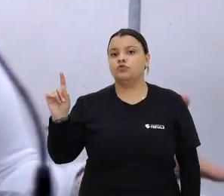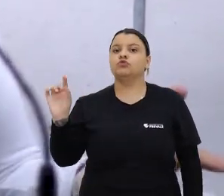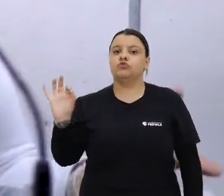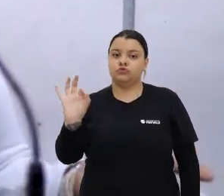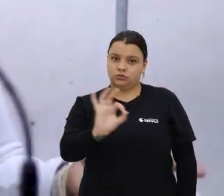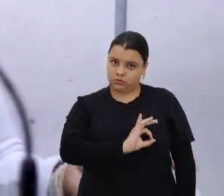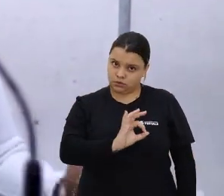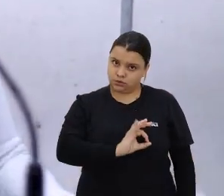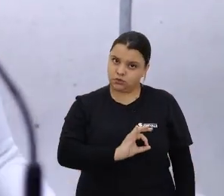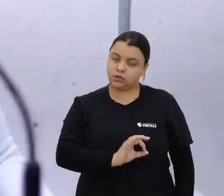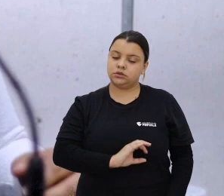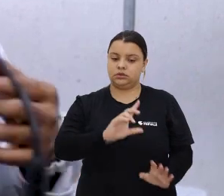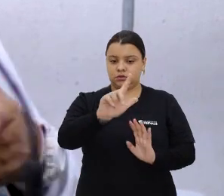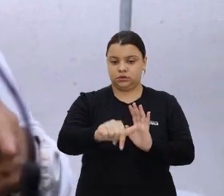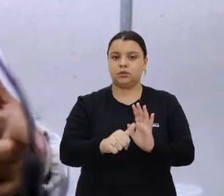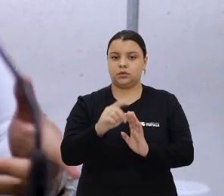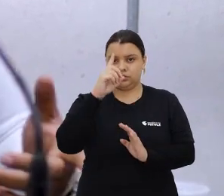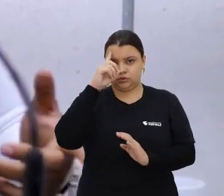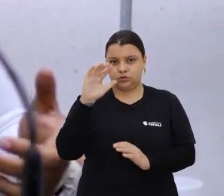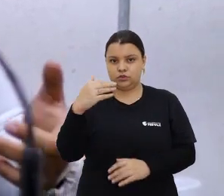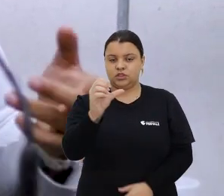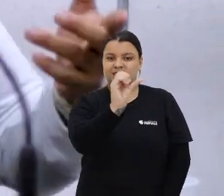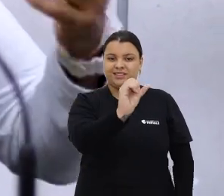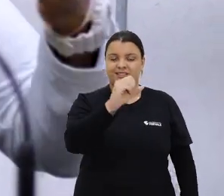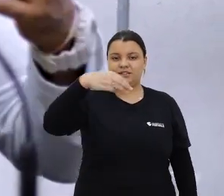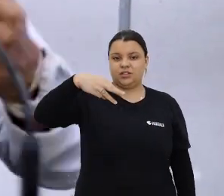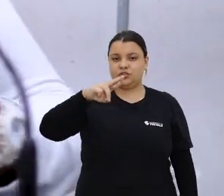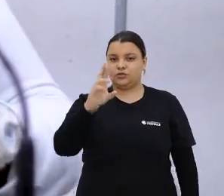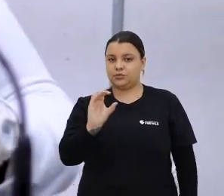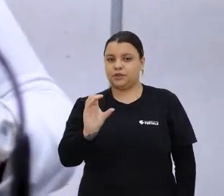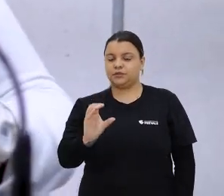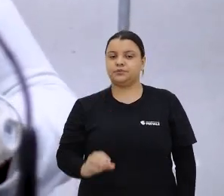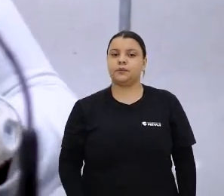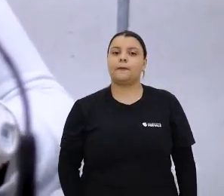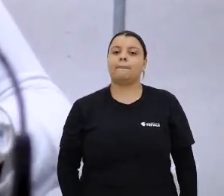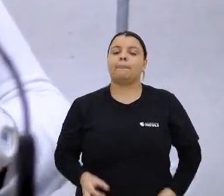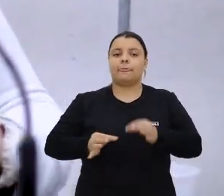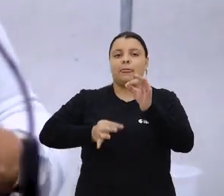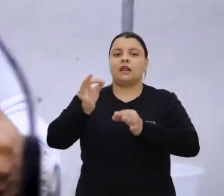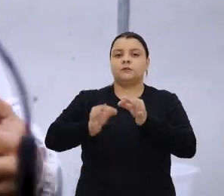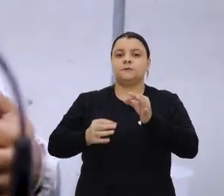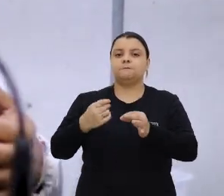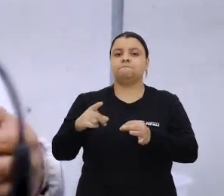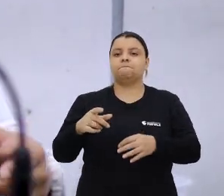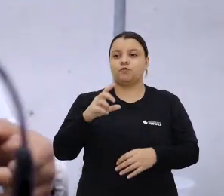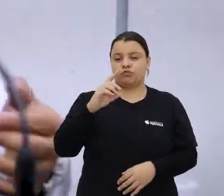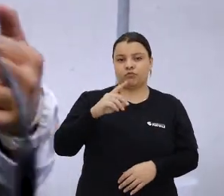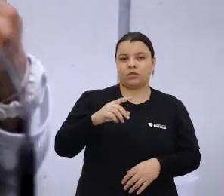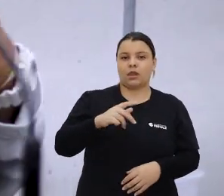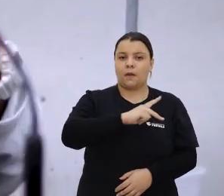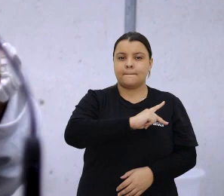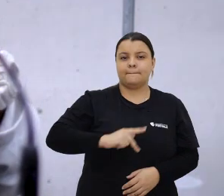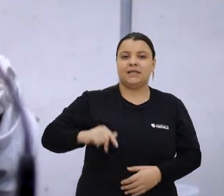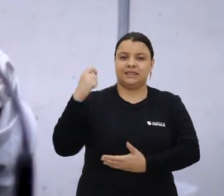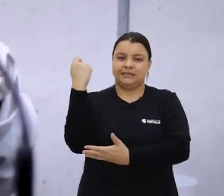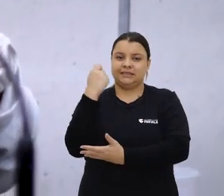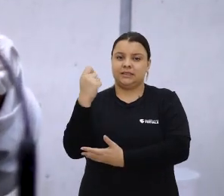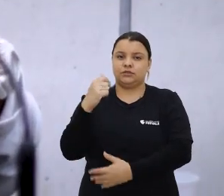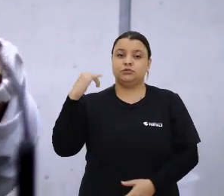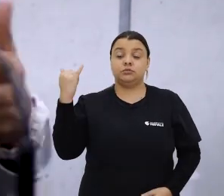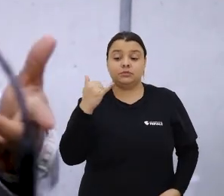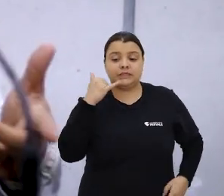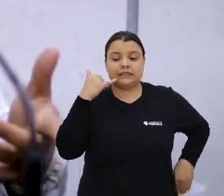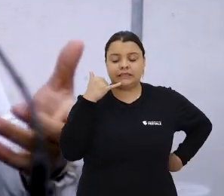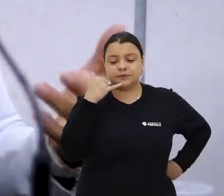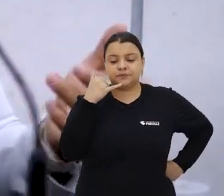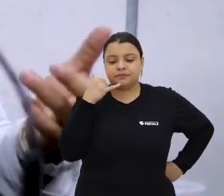dia posterior, no dia 6 de março. O presidente da Federação Gaúcha daquela época, que era o Francisco Novelento, me liga, né,